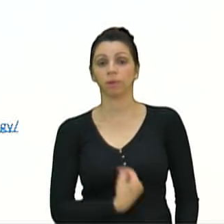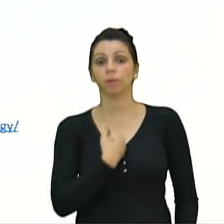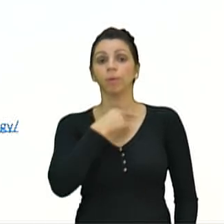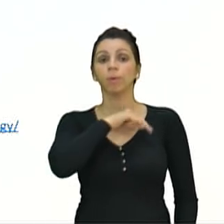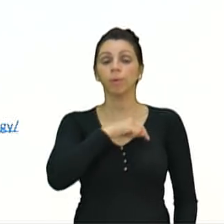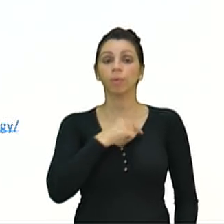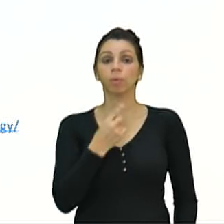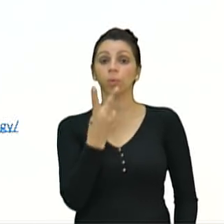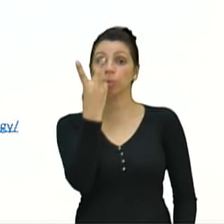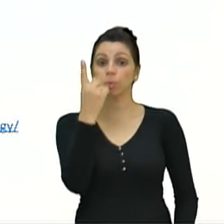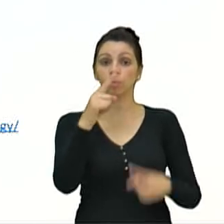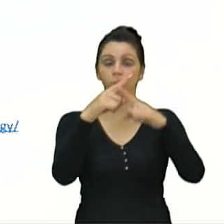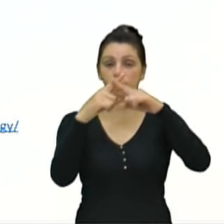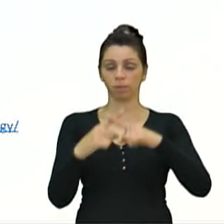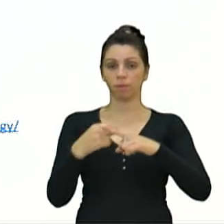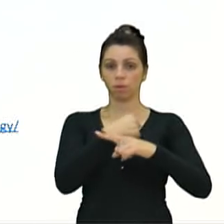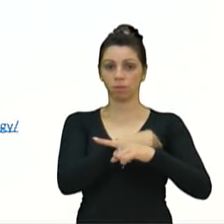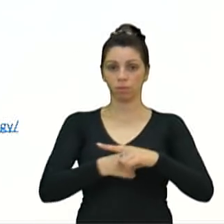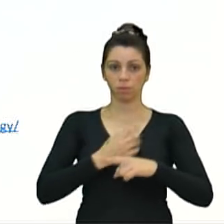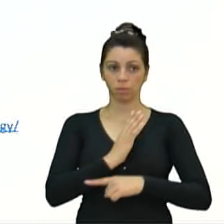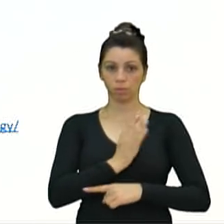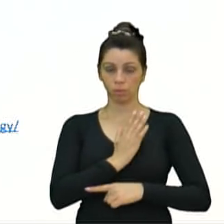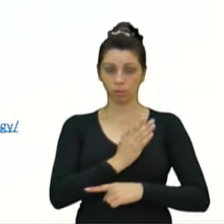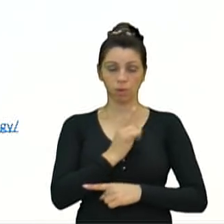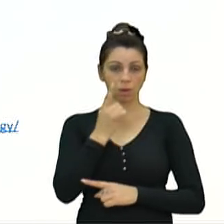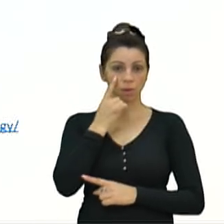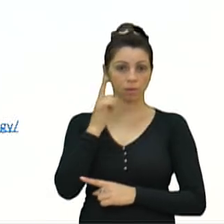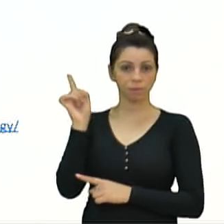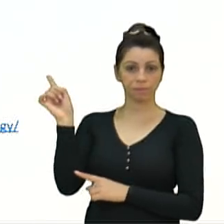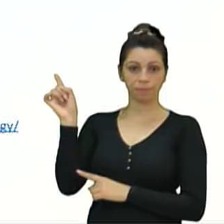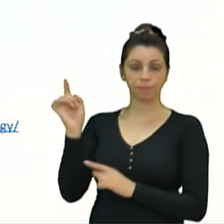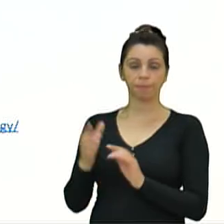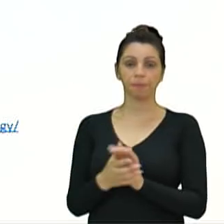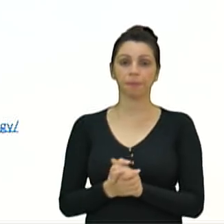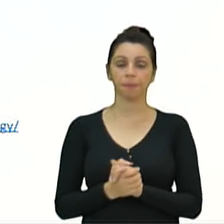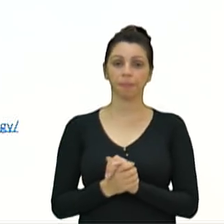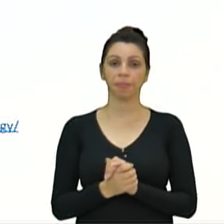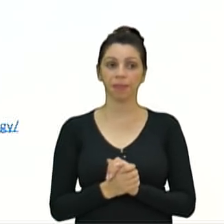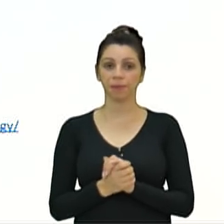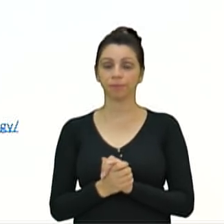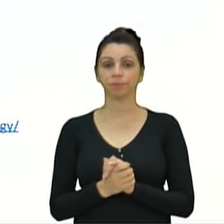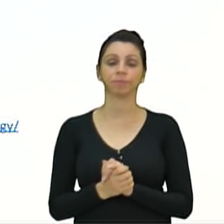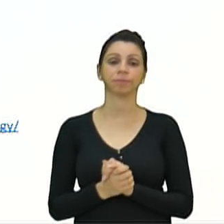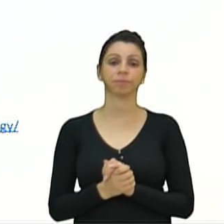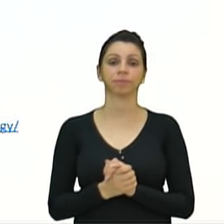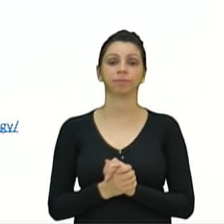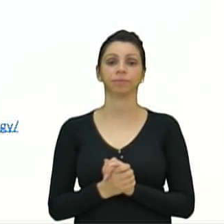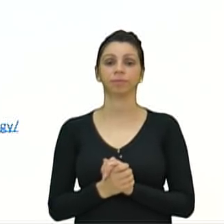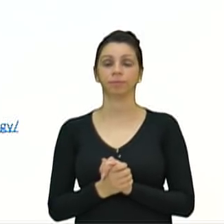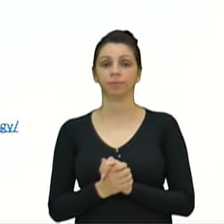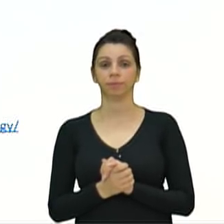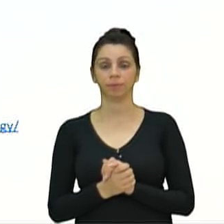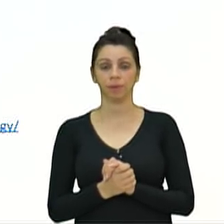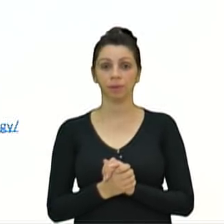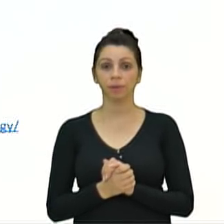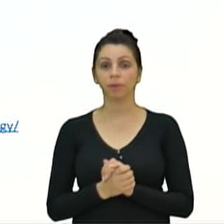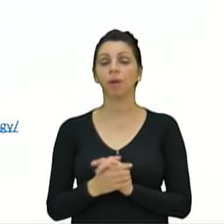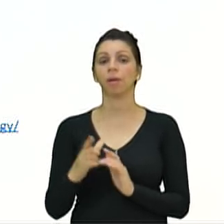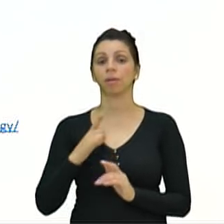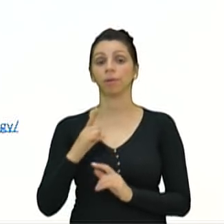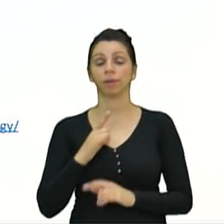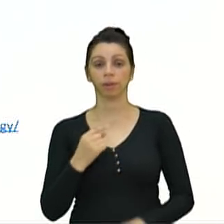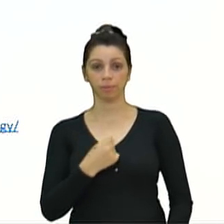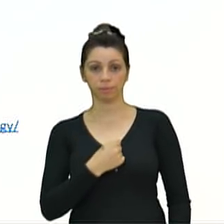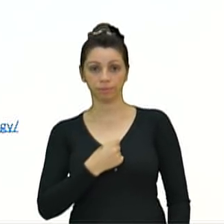2 vezes pelo coração, como esse GIF nos mostra. Só que, no momento, ele passa pelo lado direito do